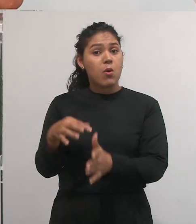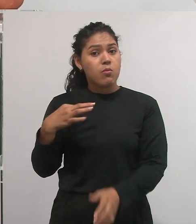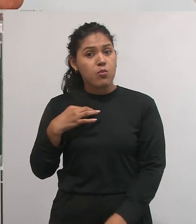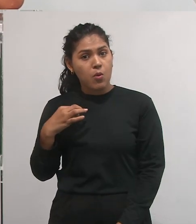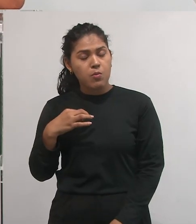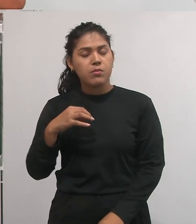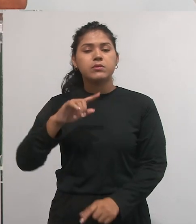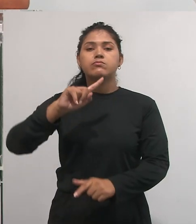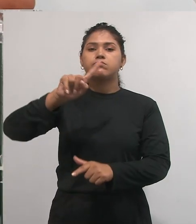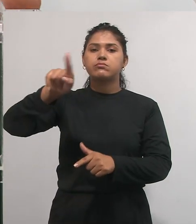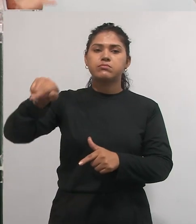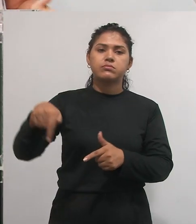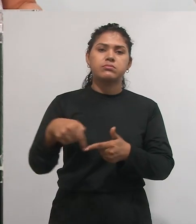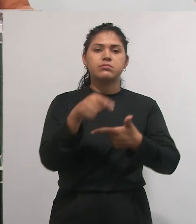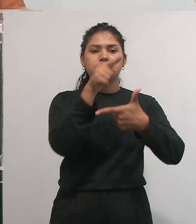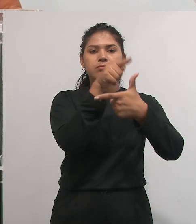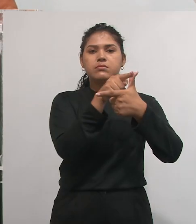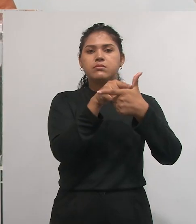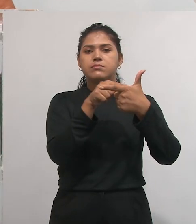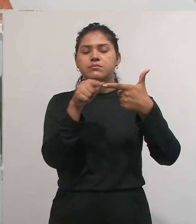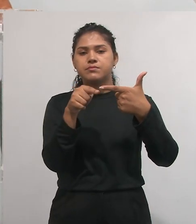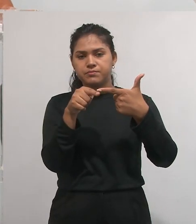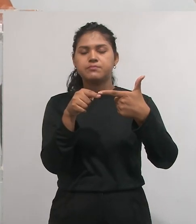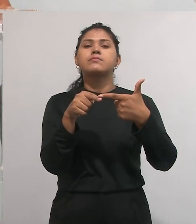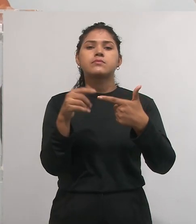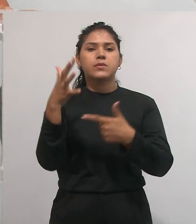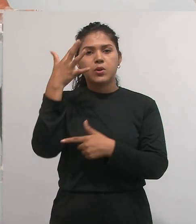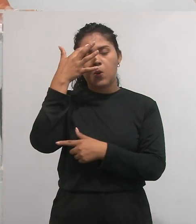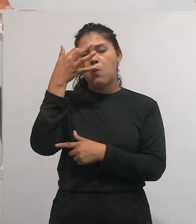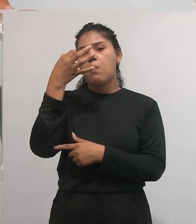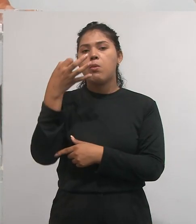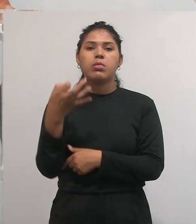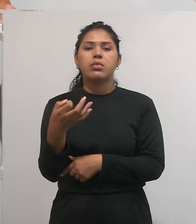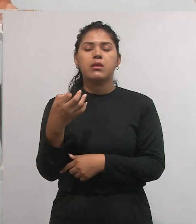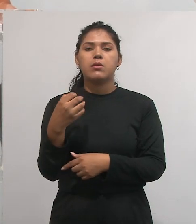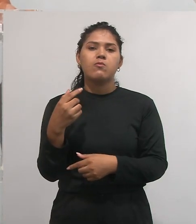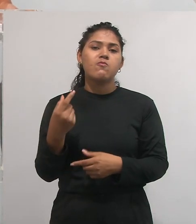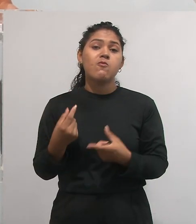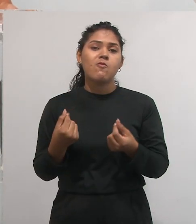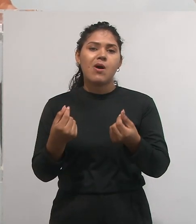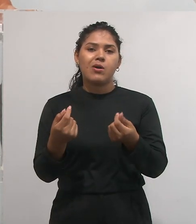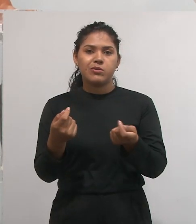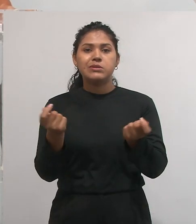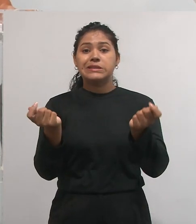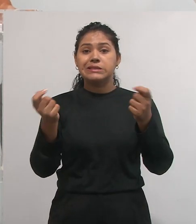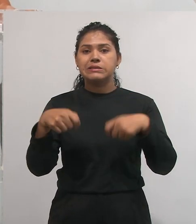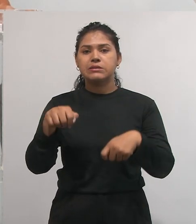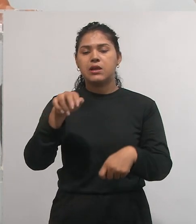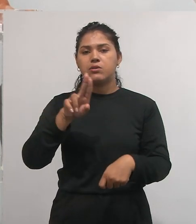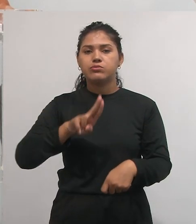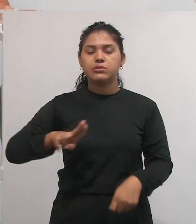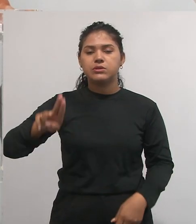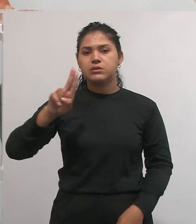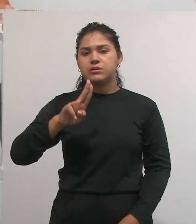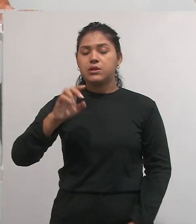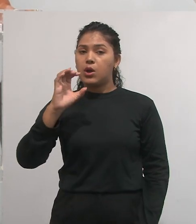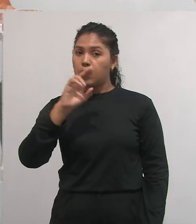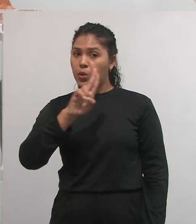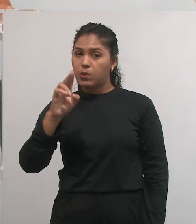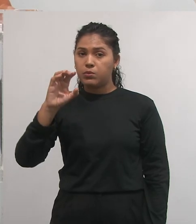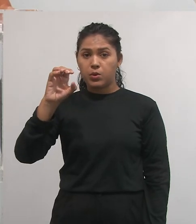faço o levantamento de quantos por cento representa as despesas operacionais? Então, eu pego as minhas